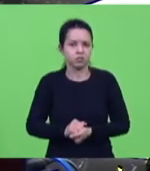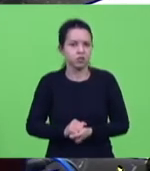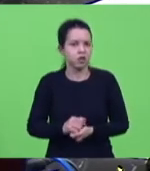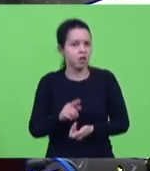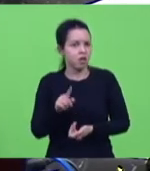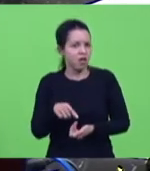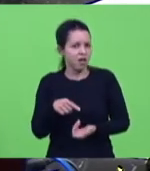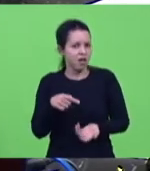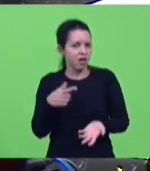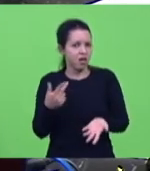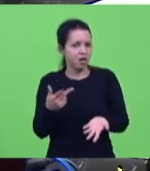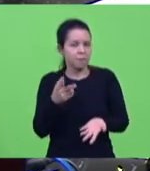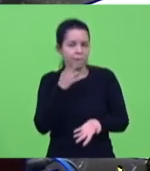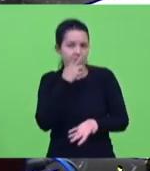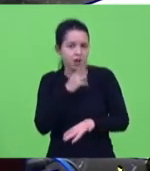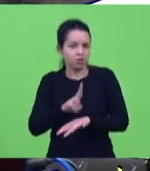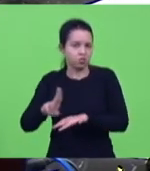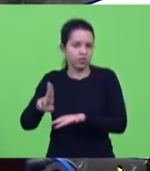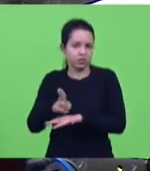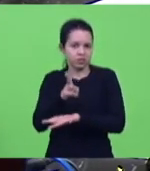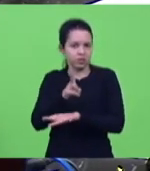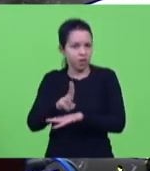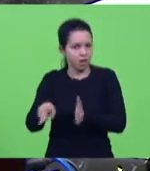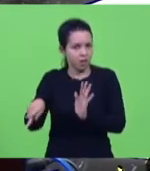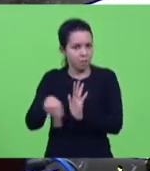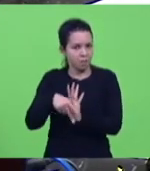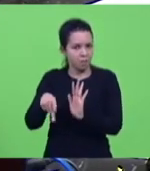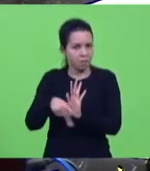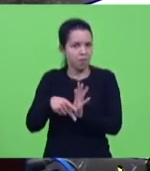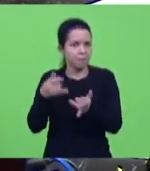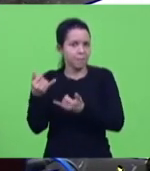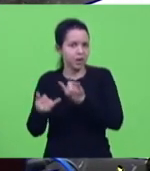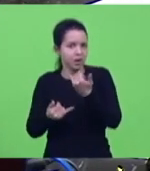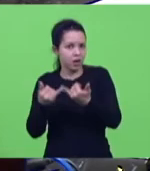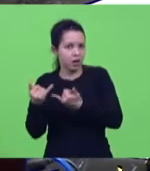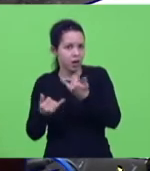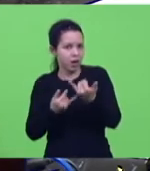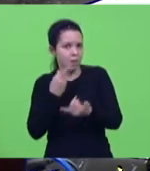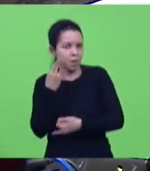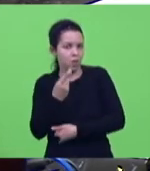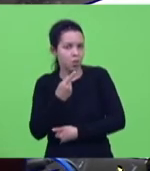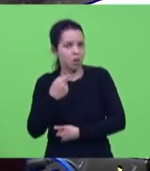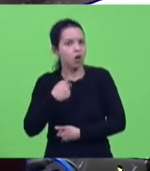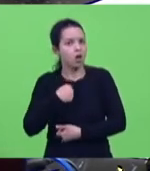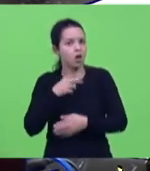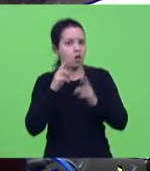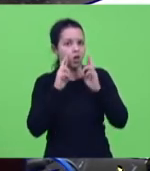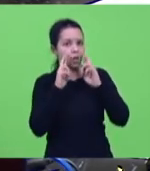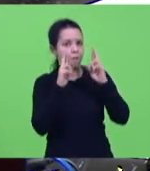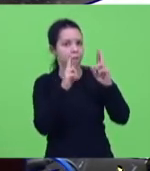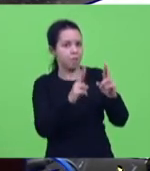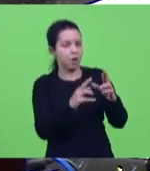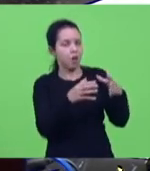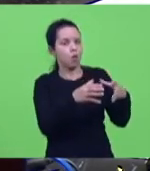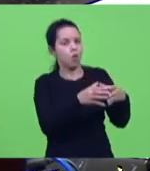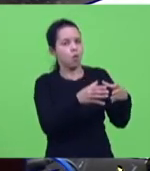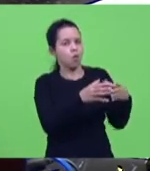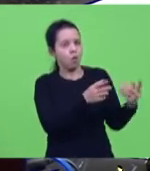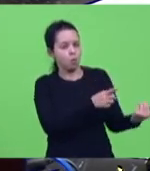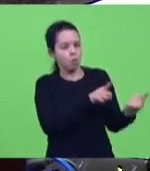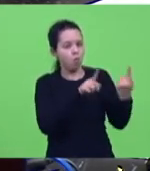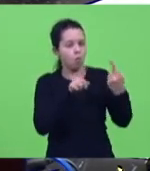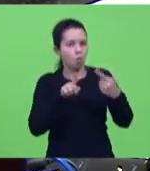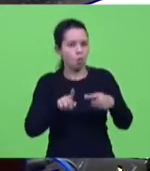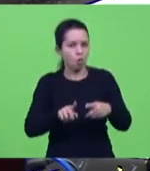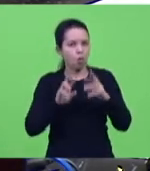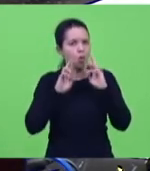meio universitária, né? Meio brincar de fazer política, né? Eu respeito o opositor, eu respeito a